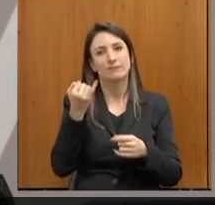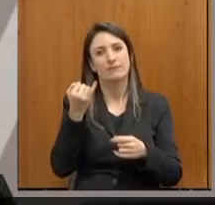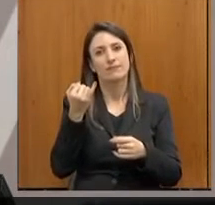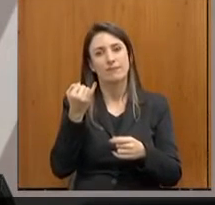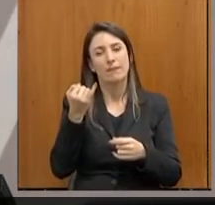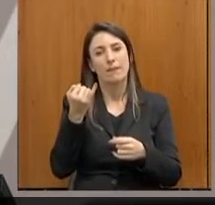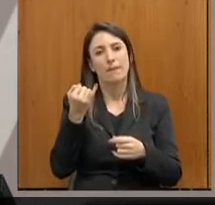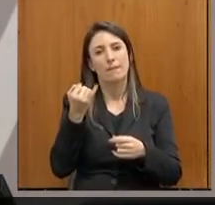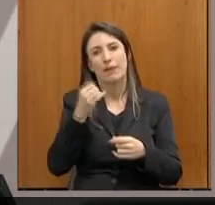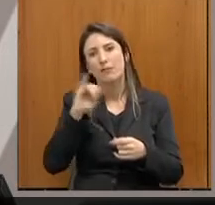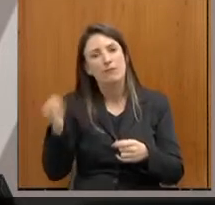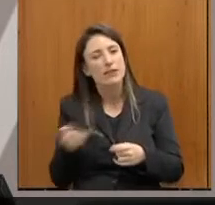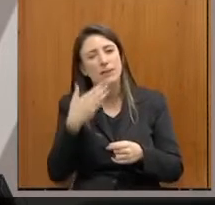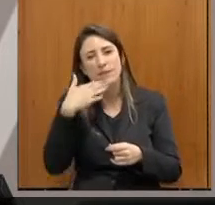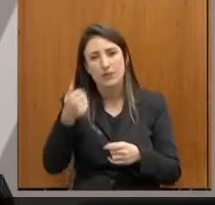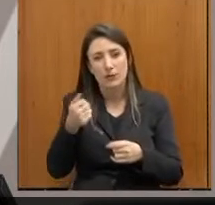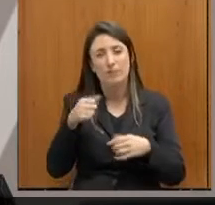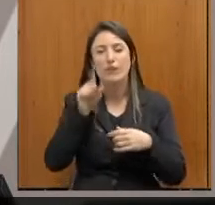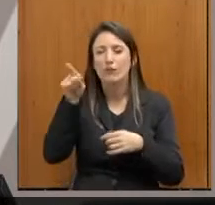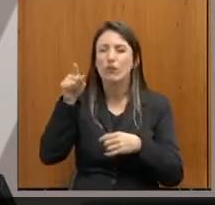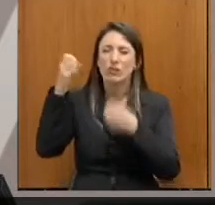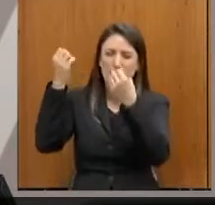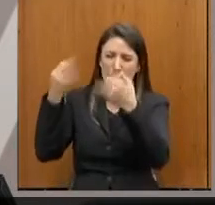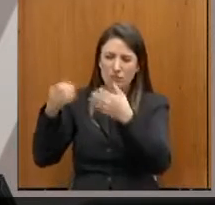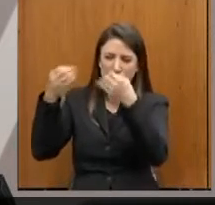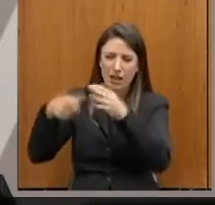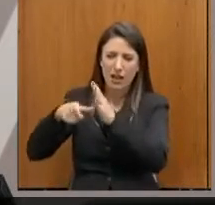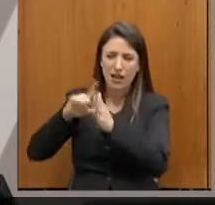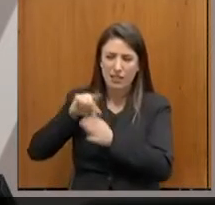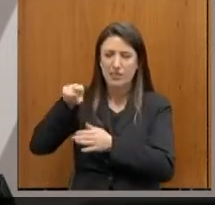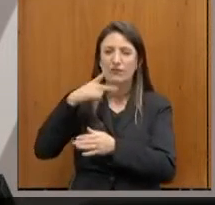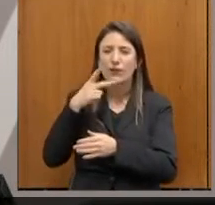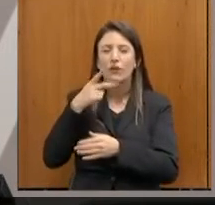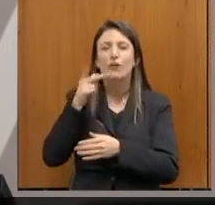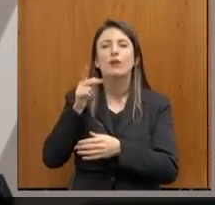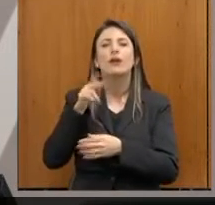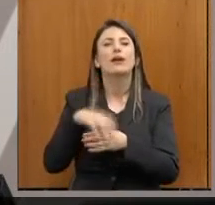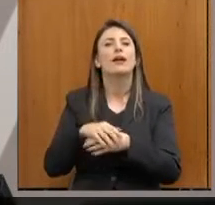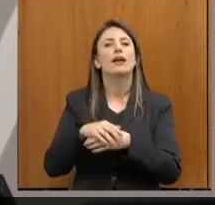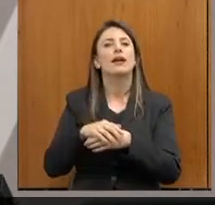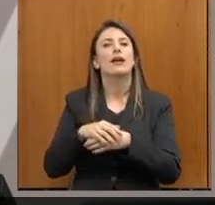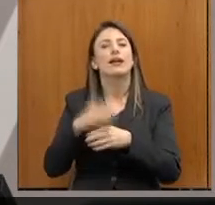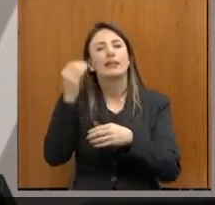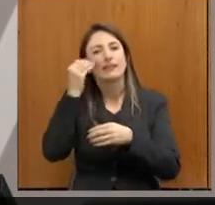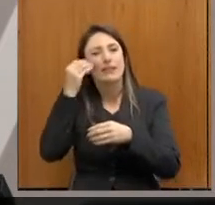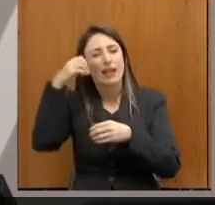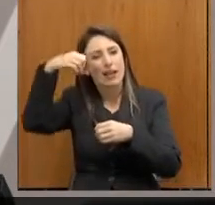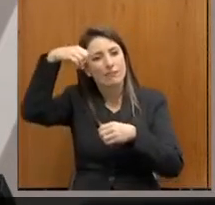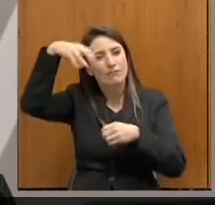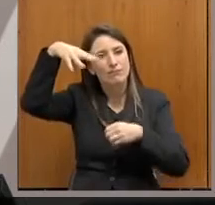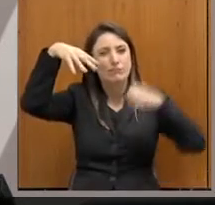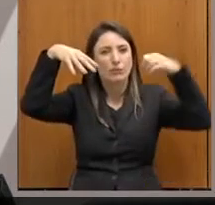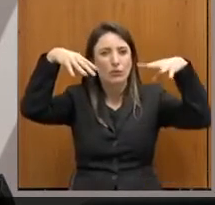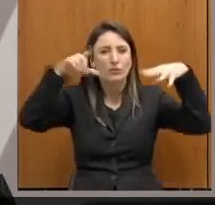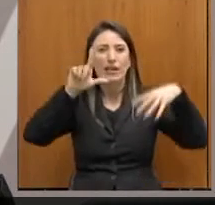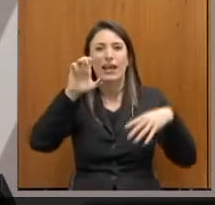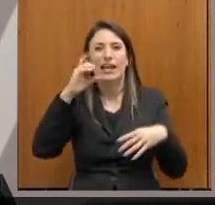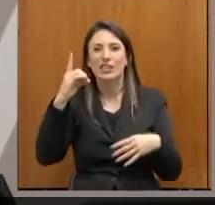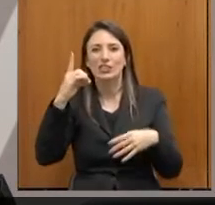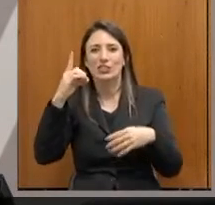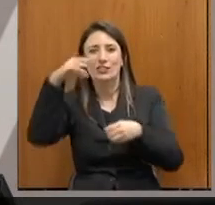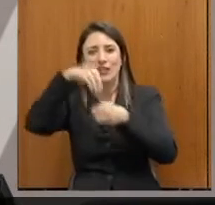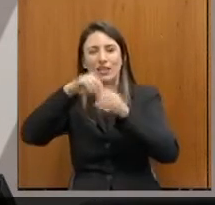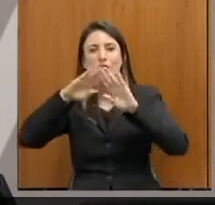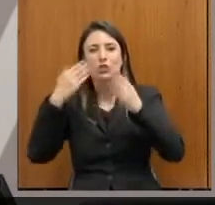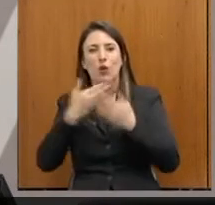na sua apresentação seu presidente falou sobre o programa de implantação de lâmpadas LED nas escolas públicas do estado